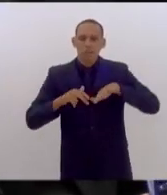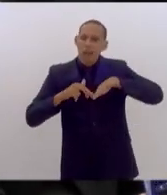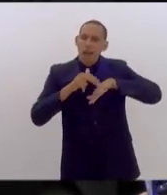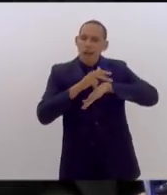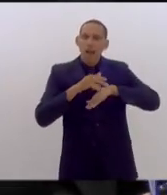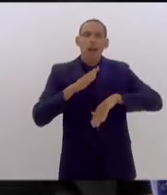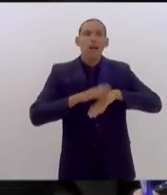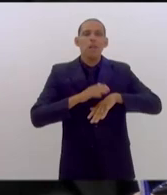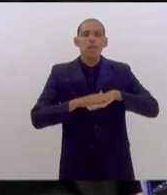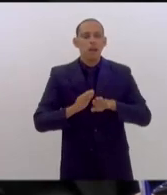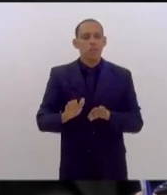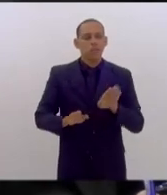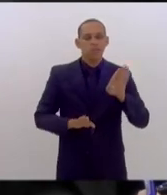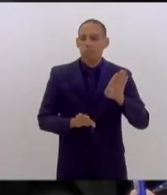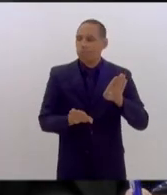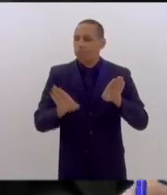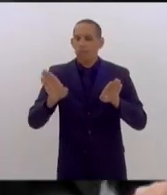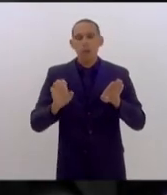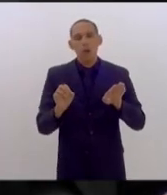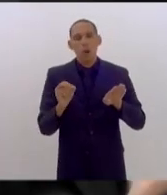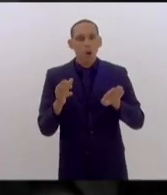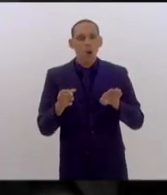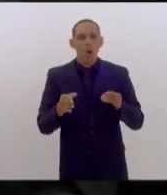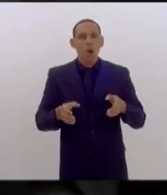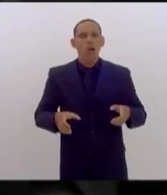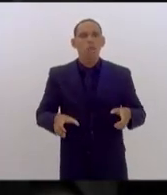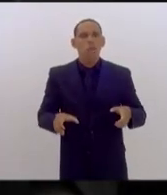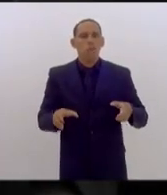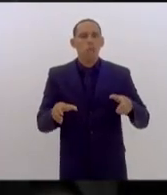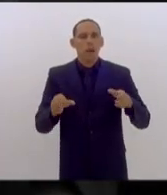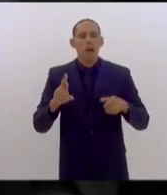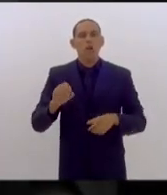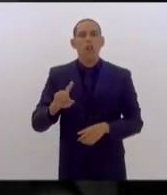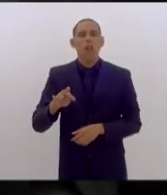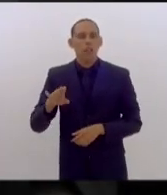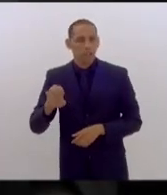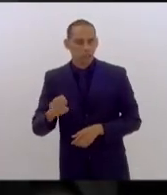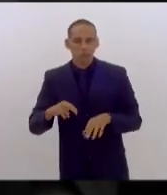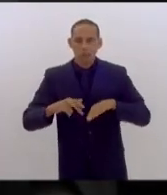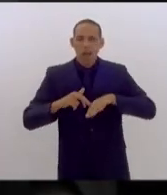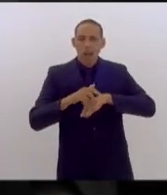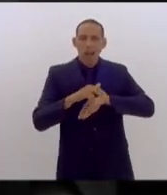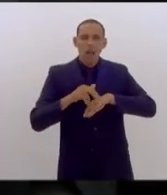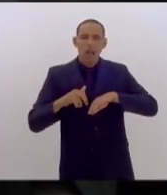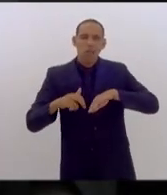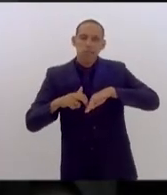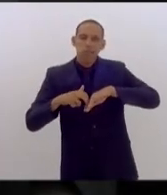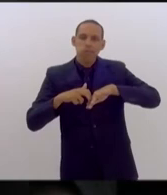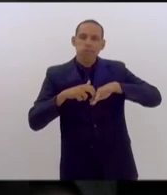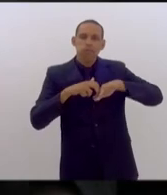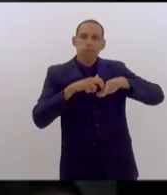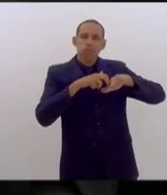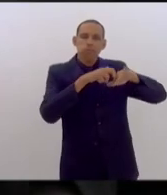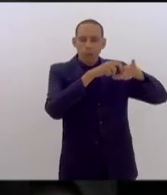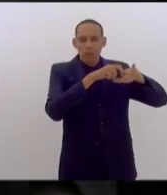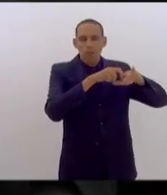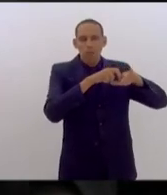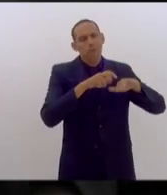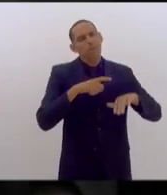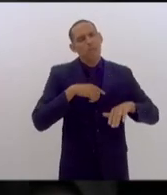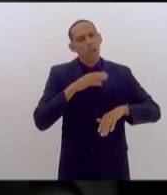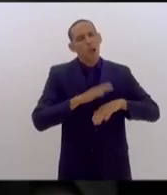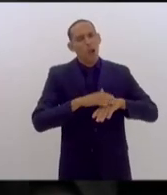rampas vou fazer escada rolante fi tem obras físicas mas consideradas